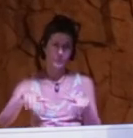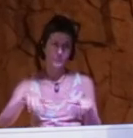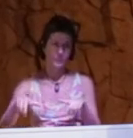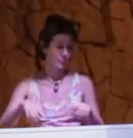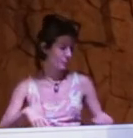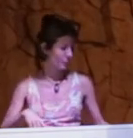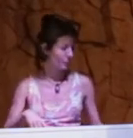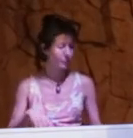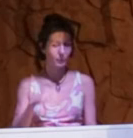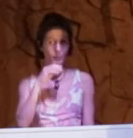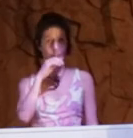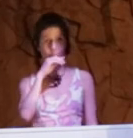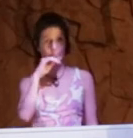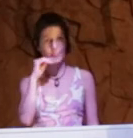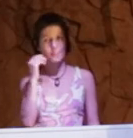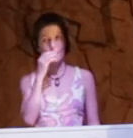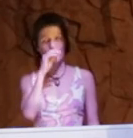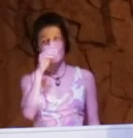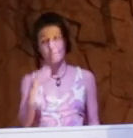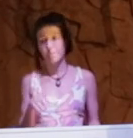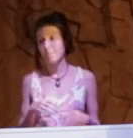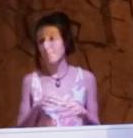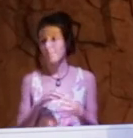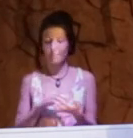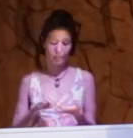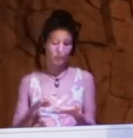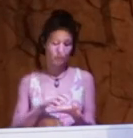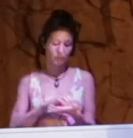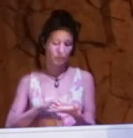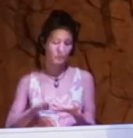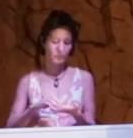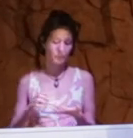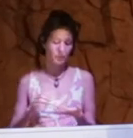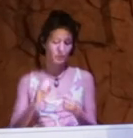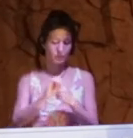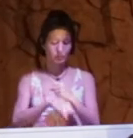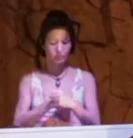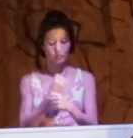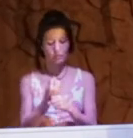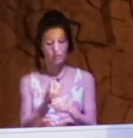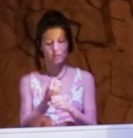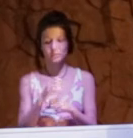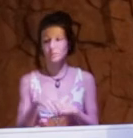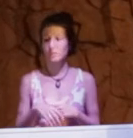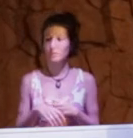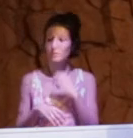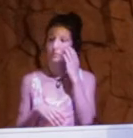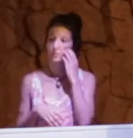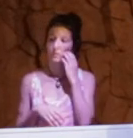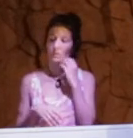considerar as pesquisas que a gente tem que fazer dependendo do texto e da proposta editorial, eu gosto muito da